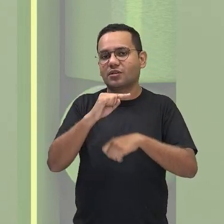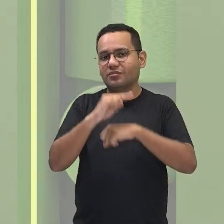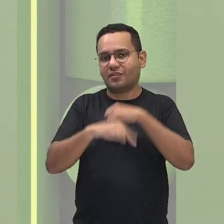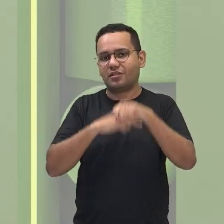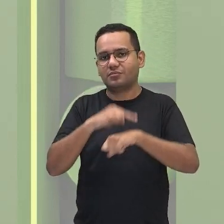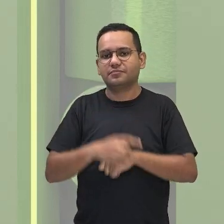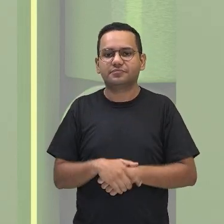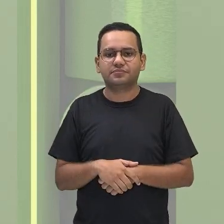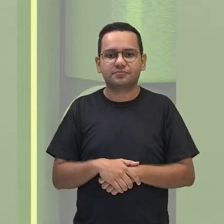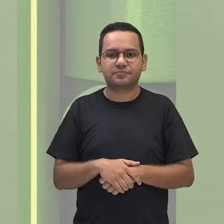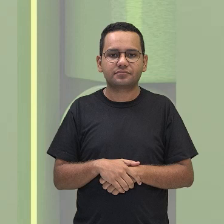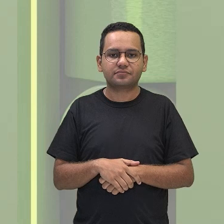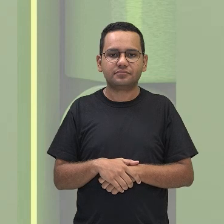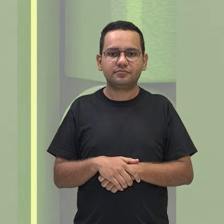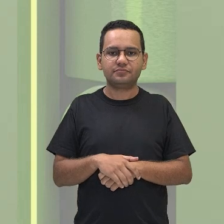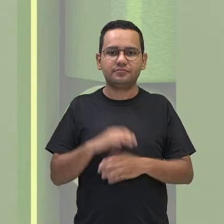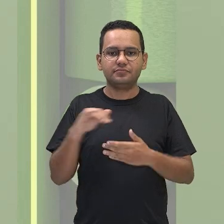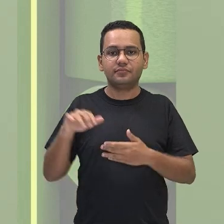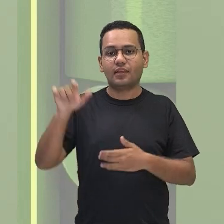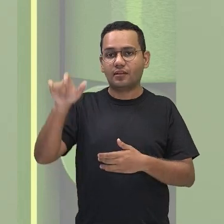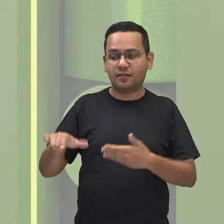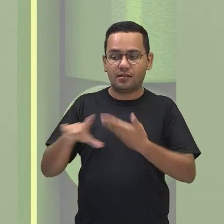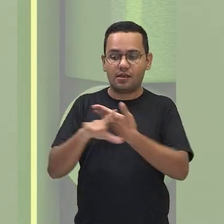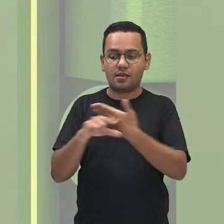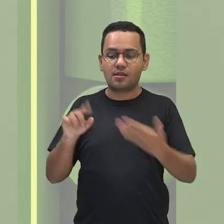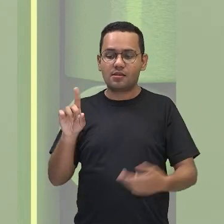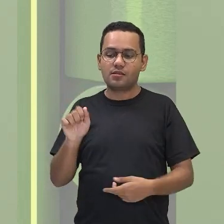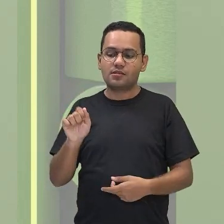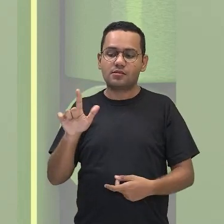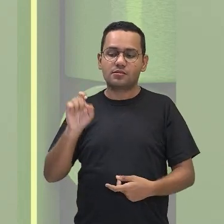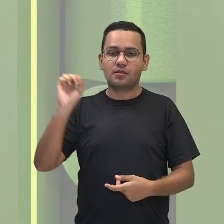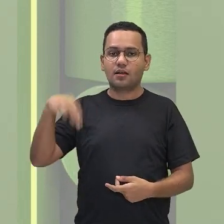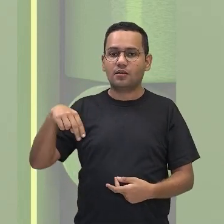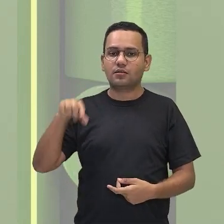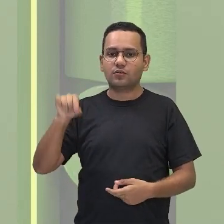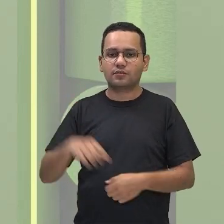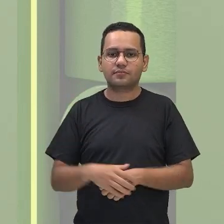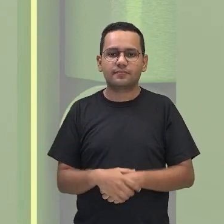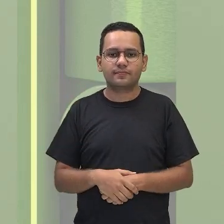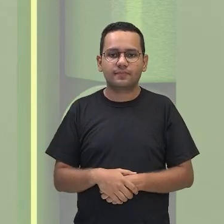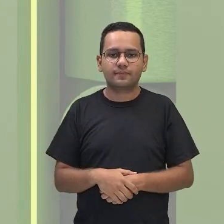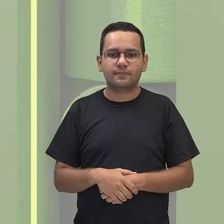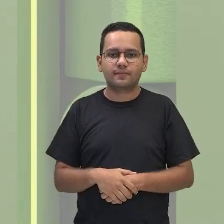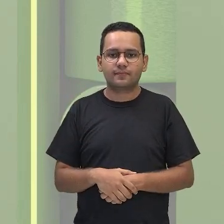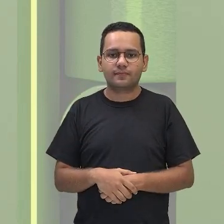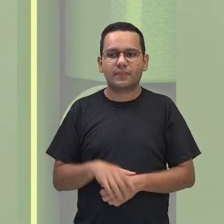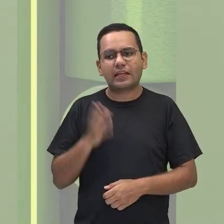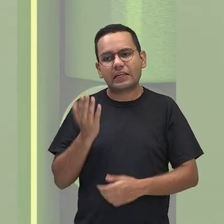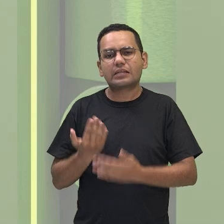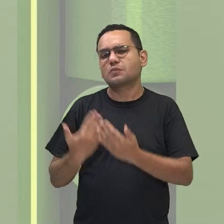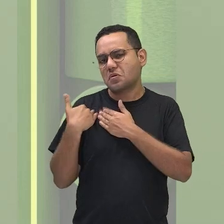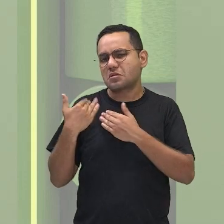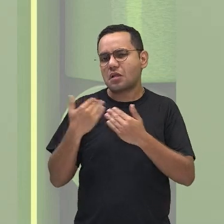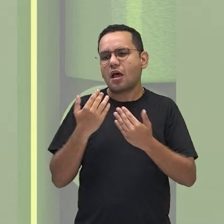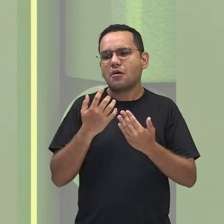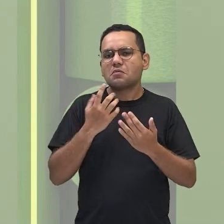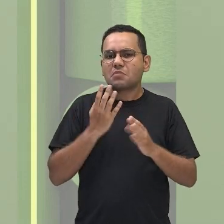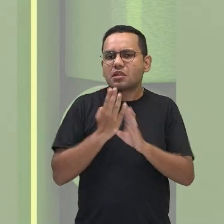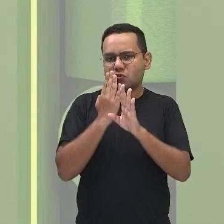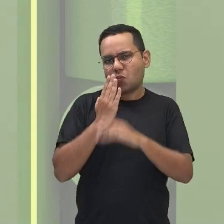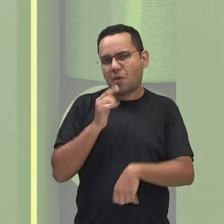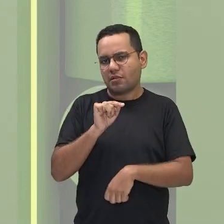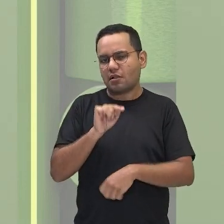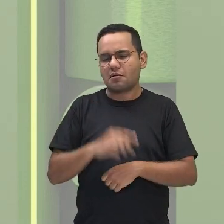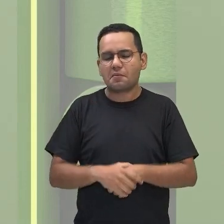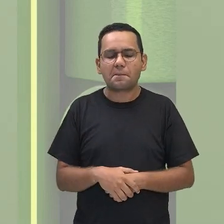Dalton é considerado o pai do átomo, certo?